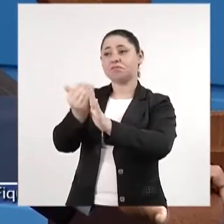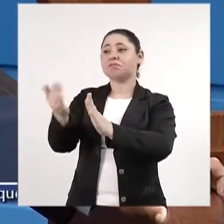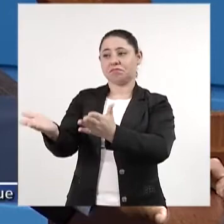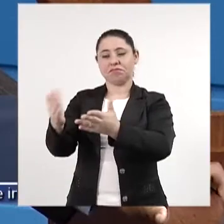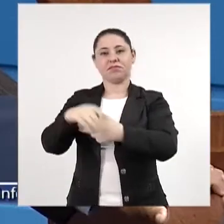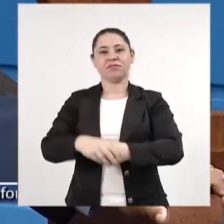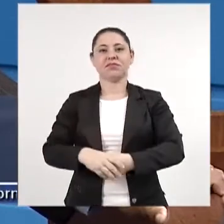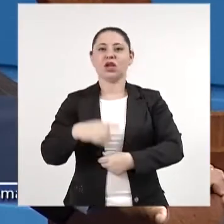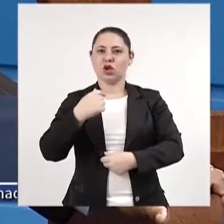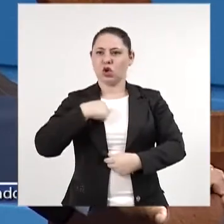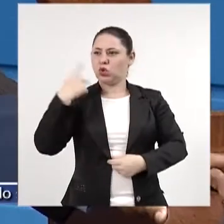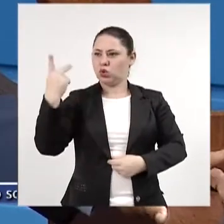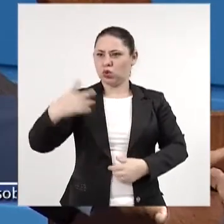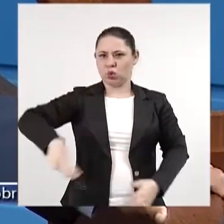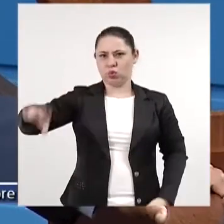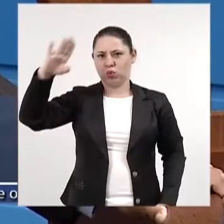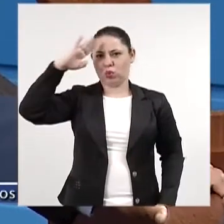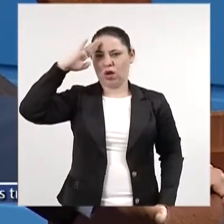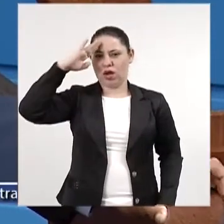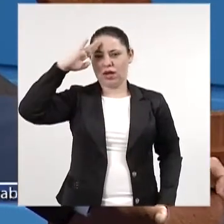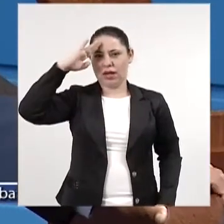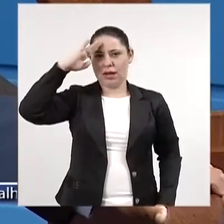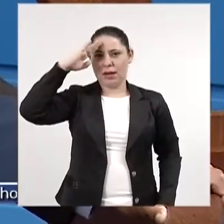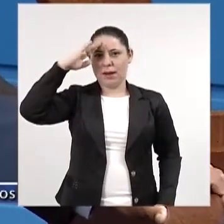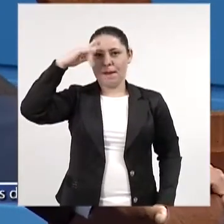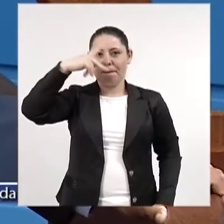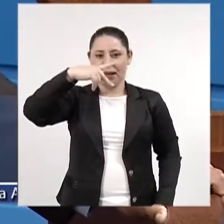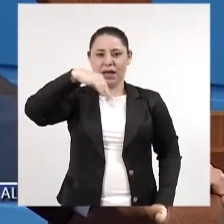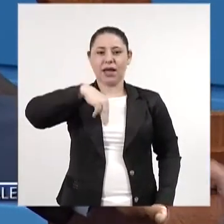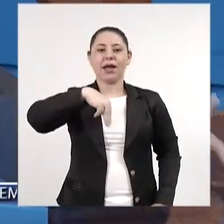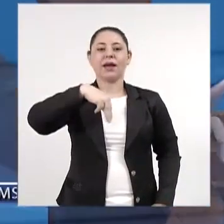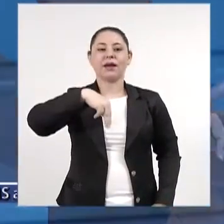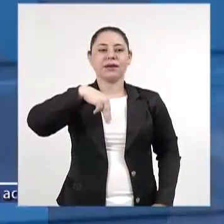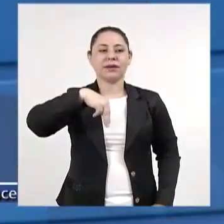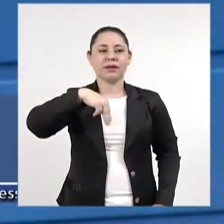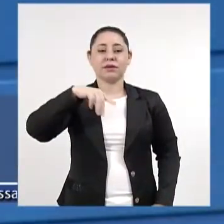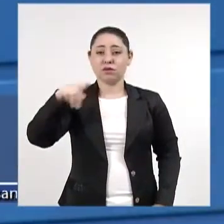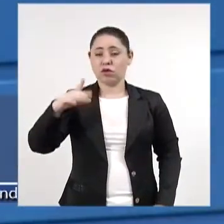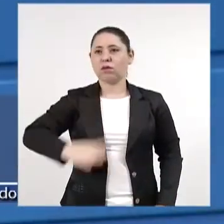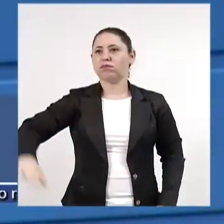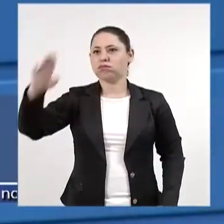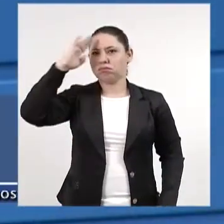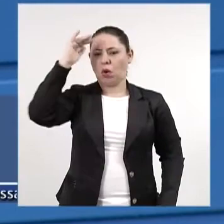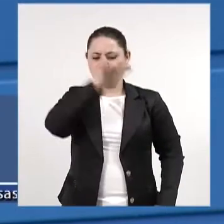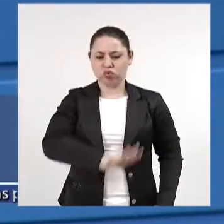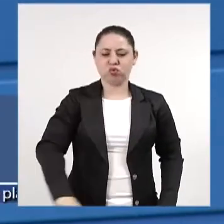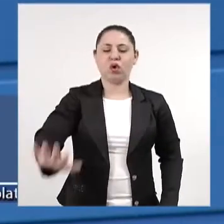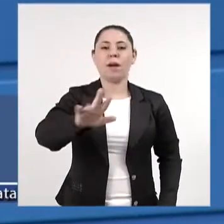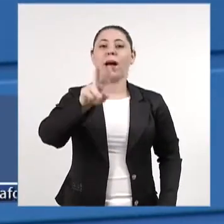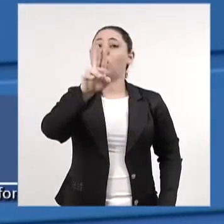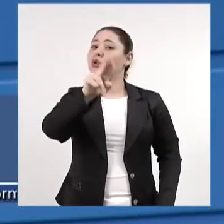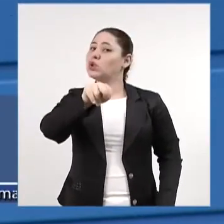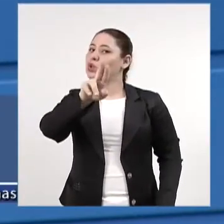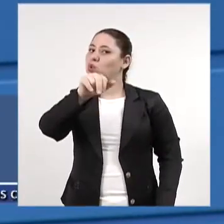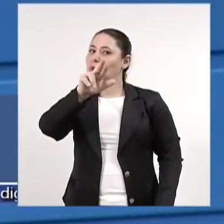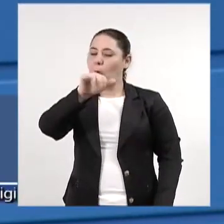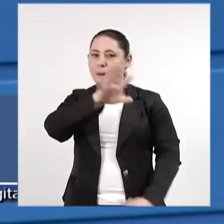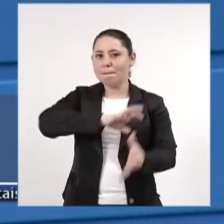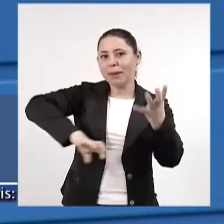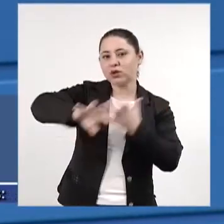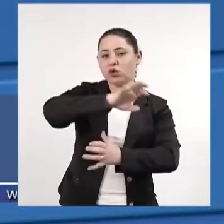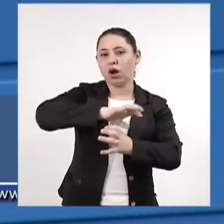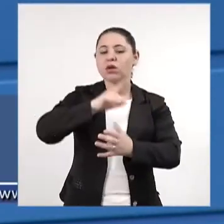fui seu soldado e cabo da Polícia Militar, o senhor sabe disso, né, o senhor meu comandante-geral, mas que nunca misturei as